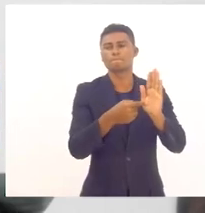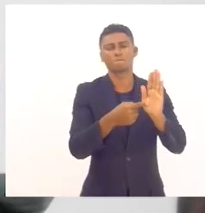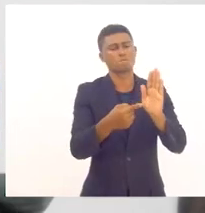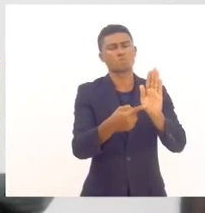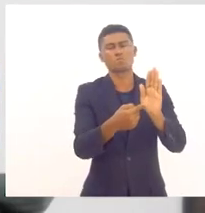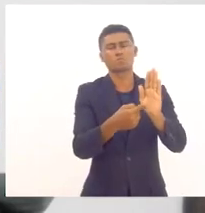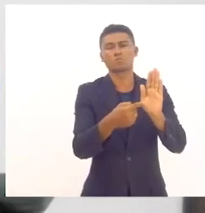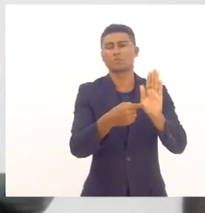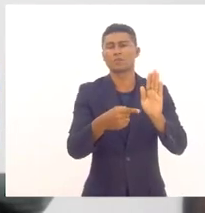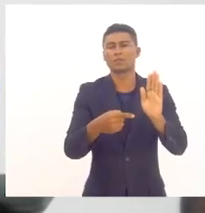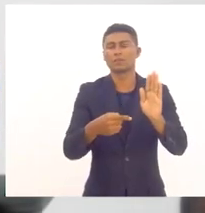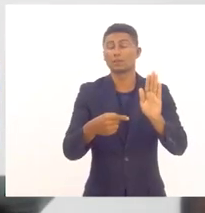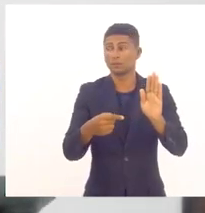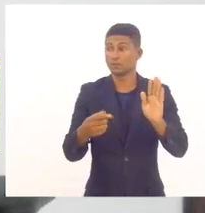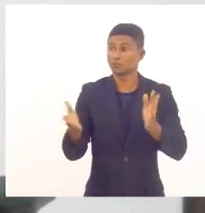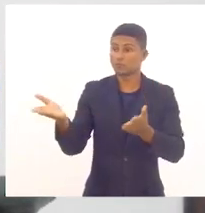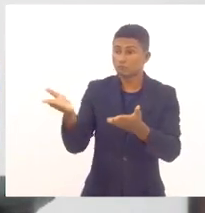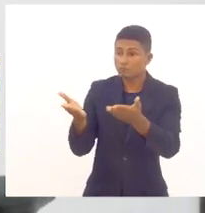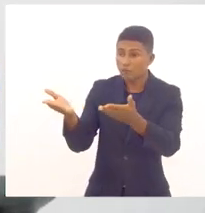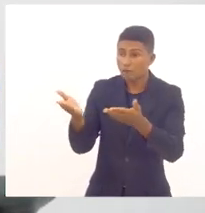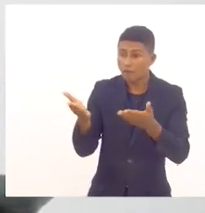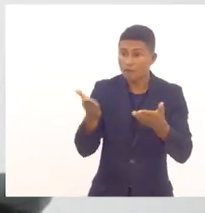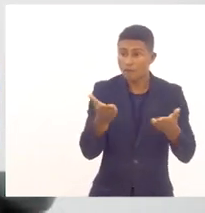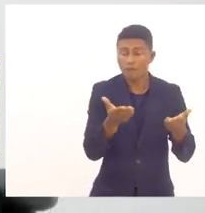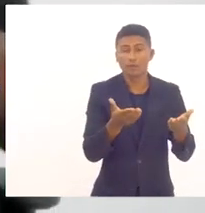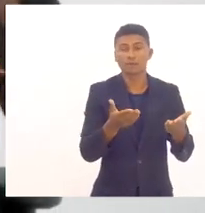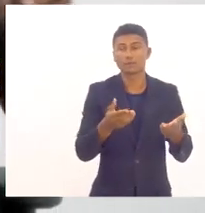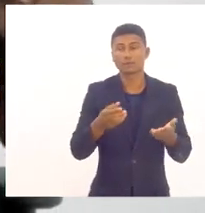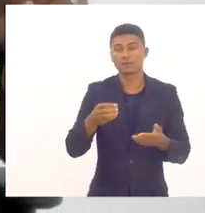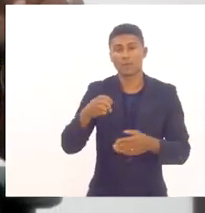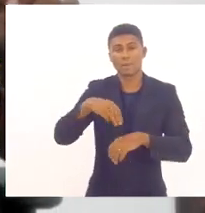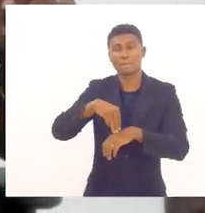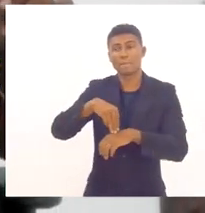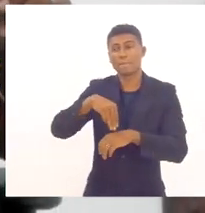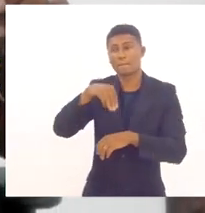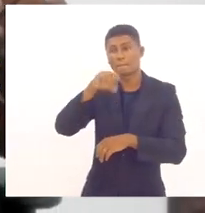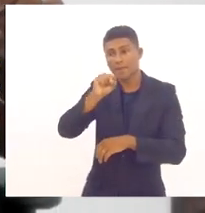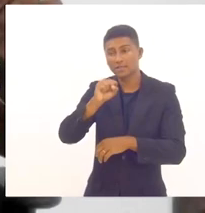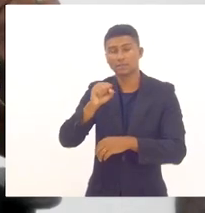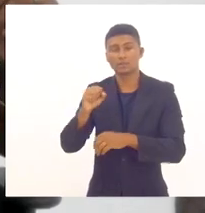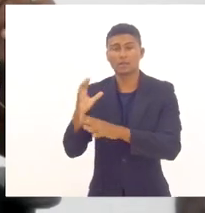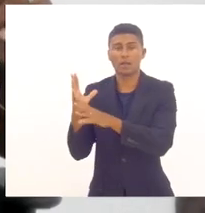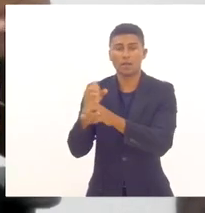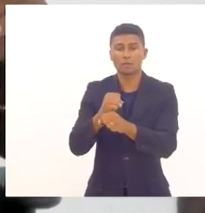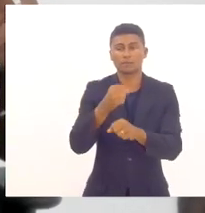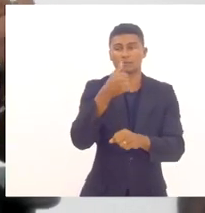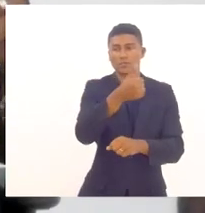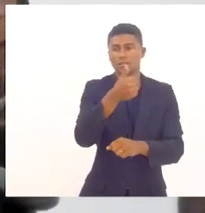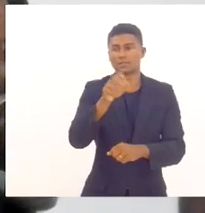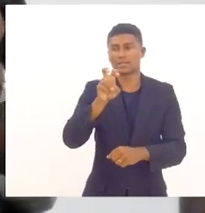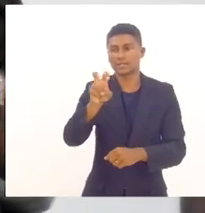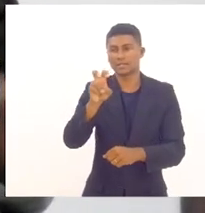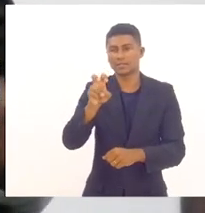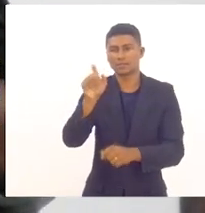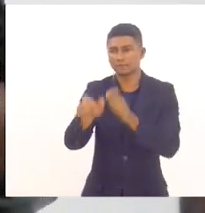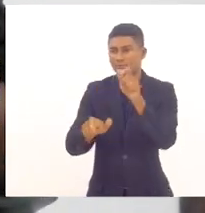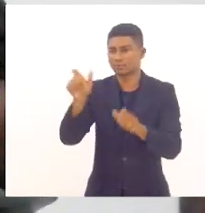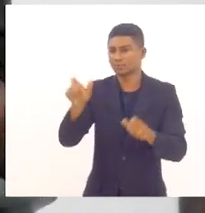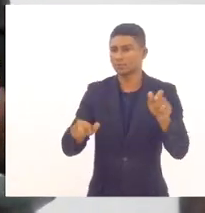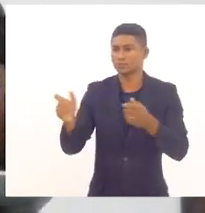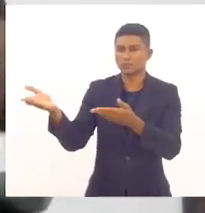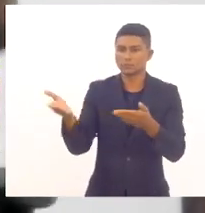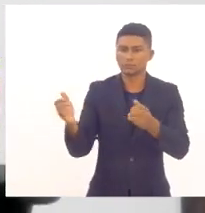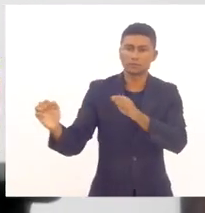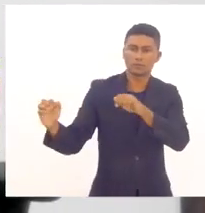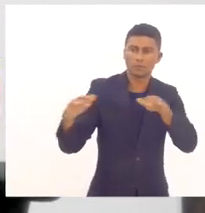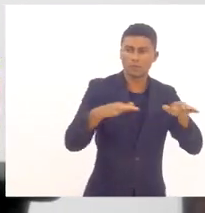115 mestres. Lá no Palácio foi 147, do Estado inteiro. Hein? Do Estado inteiro.